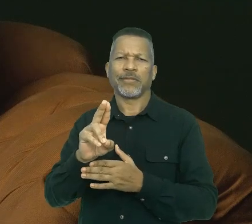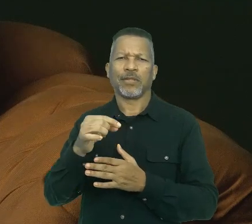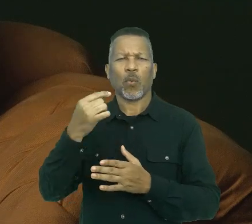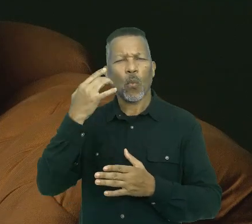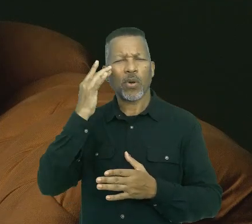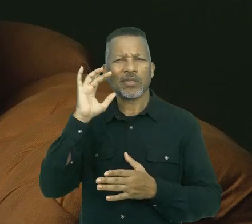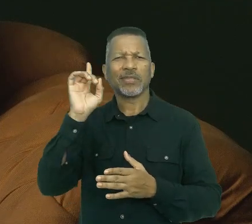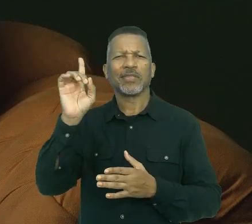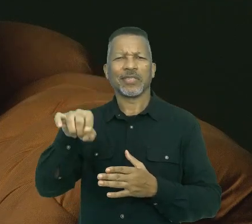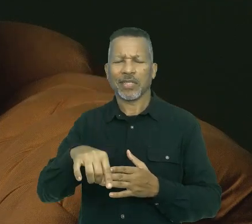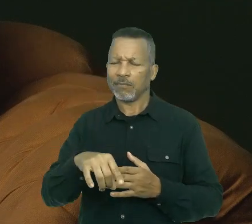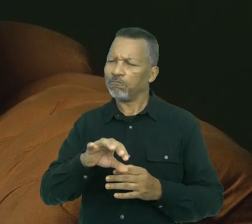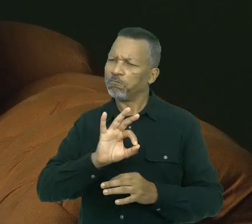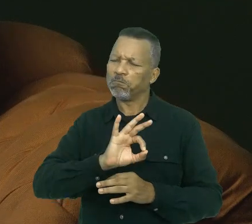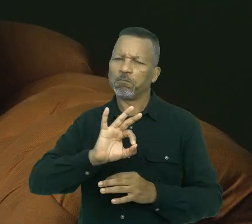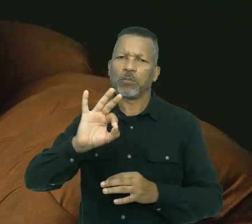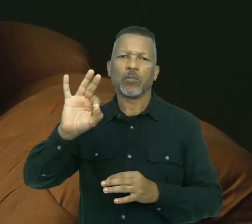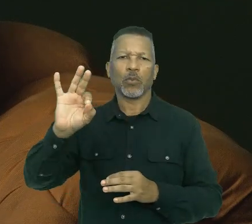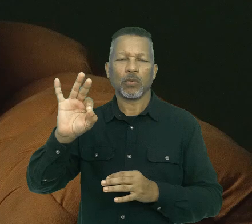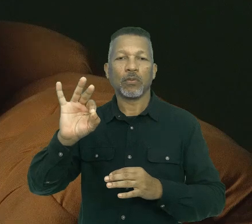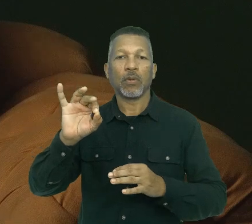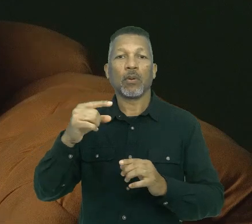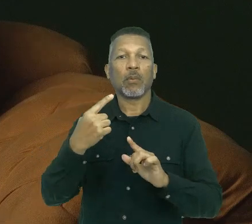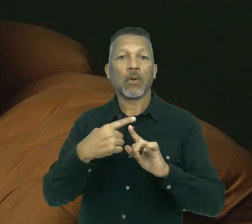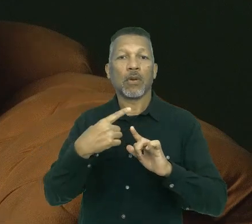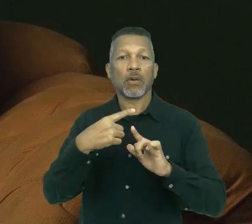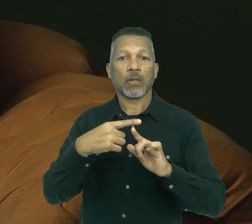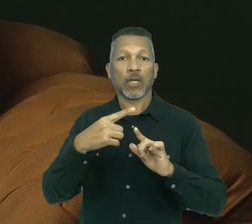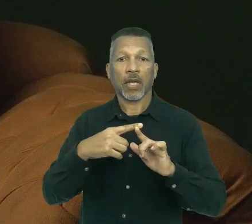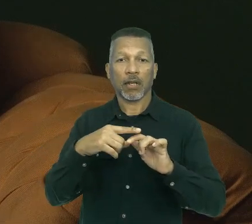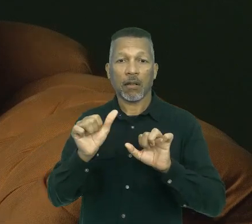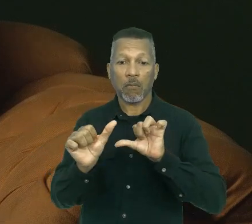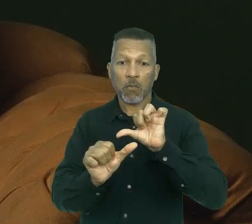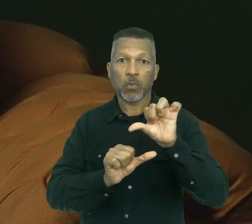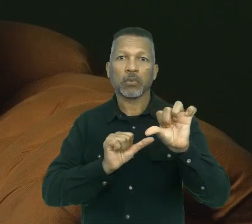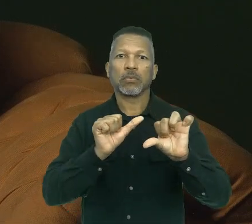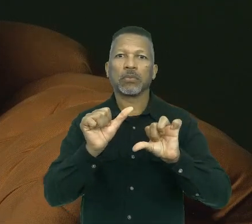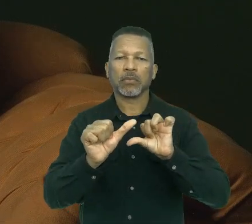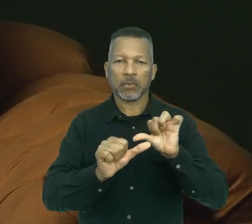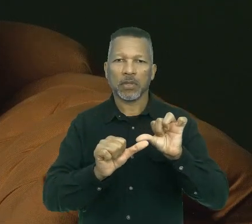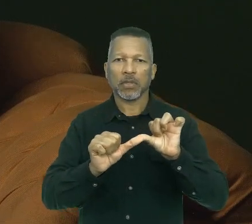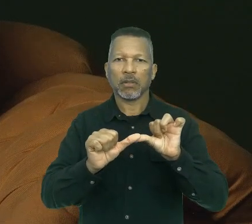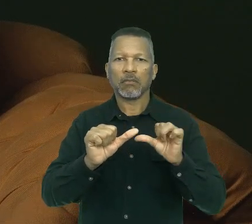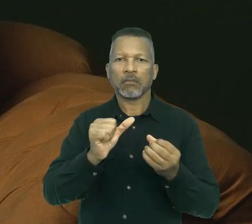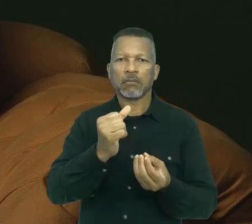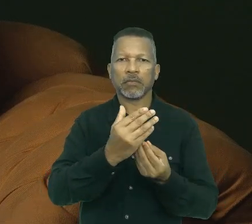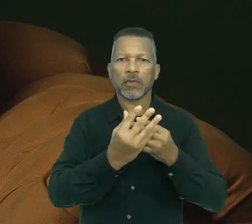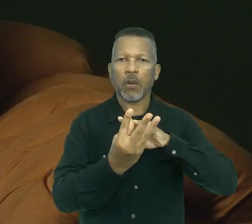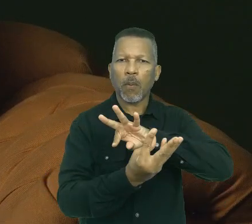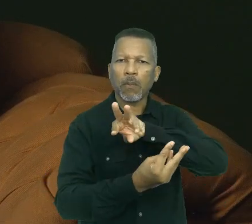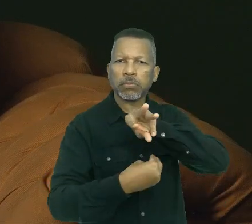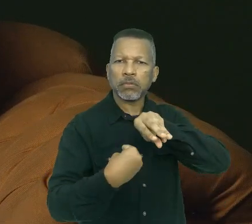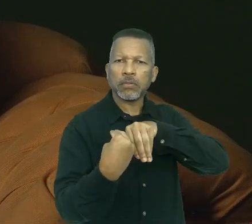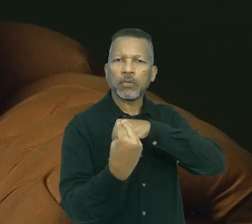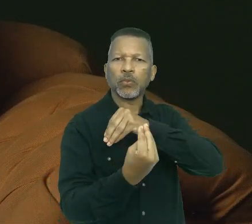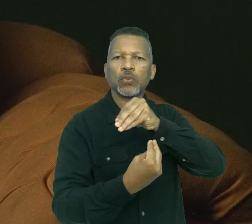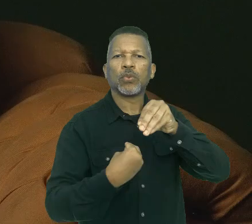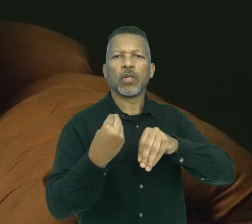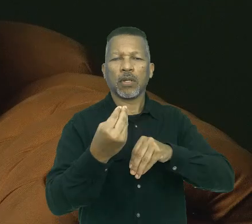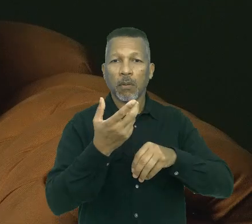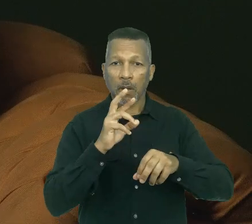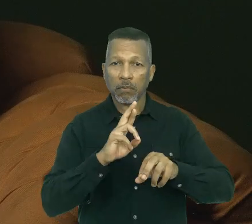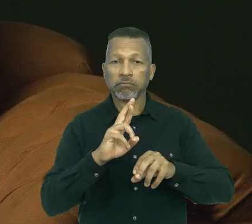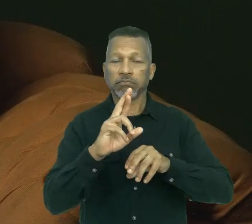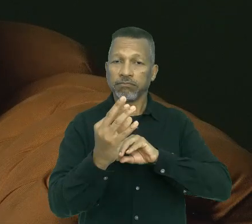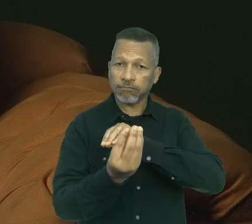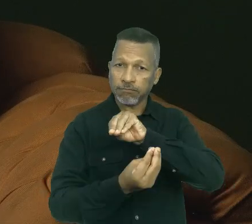que é incrível, porque ele é um nome que está em mutação, né? Ele é fruto de uma mistura, ele é resultado de uma mistura.